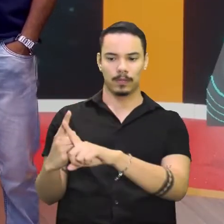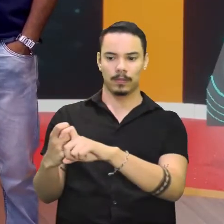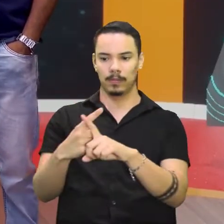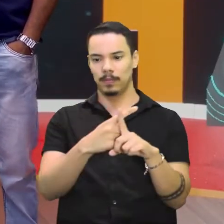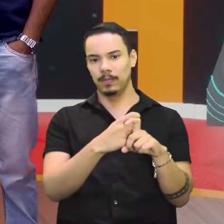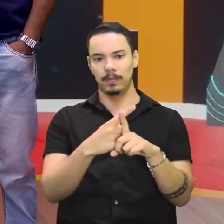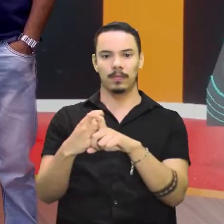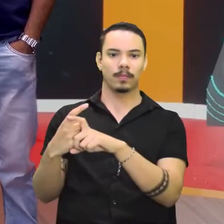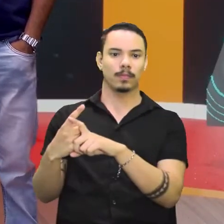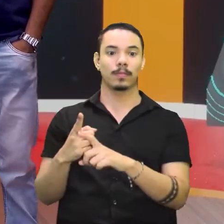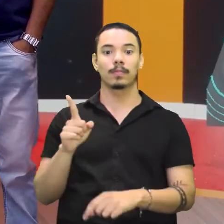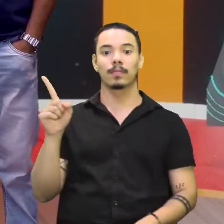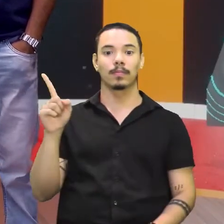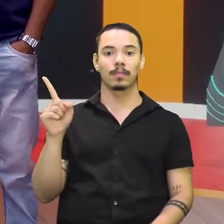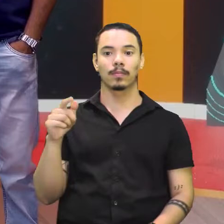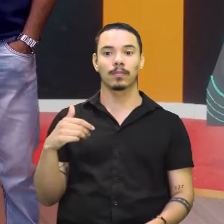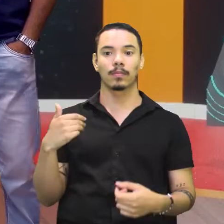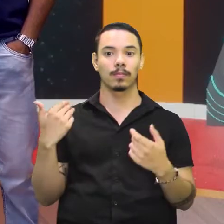abaixo são...